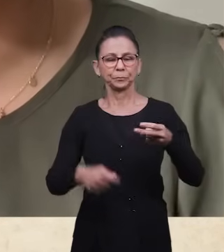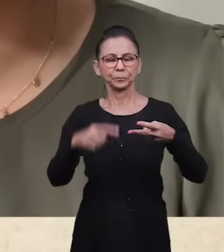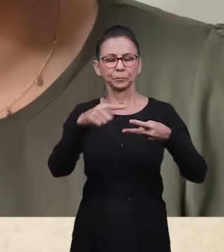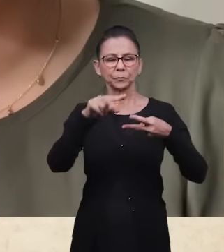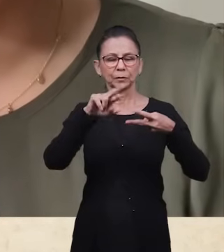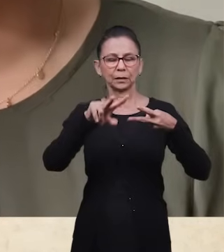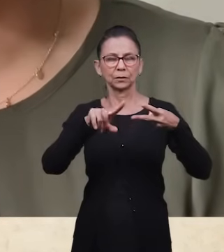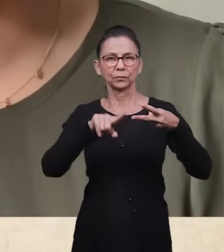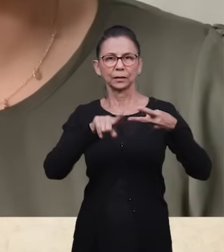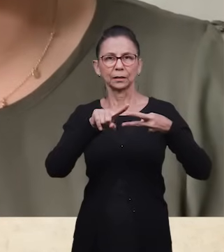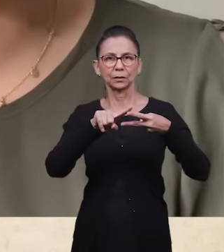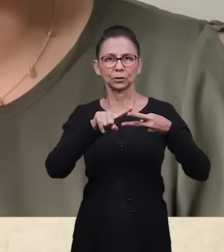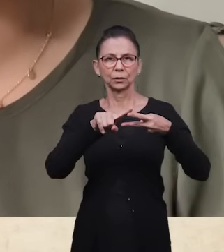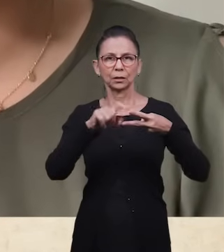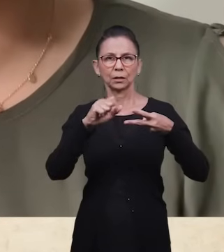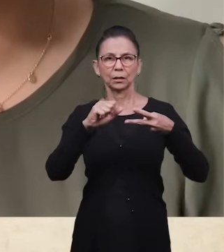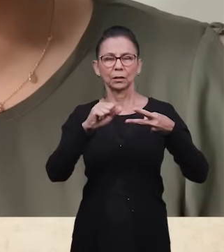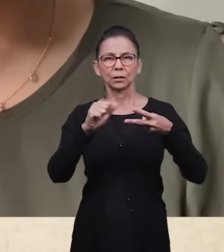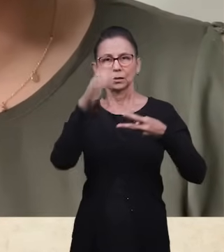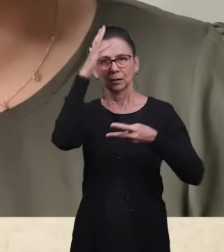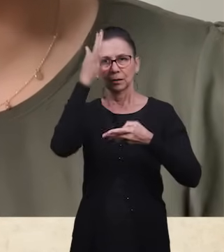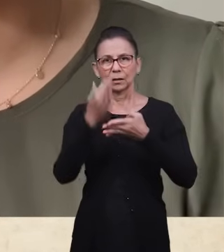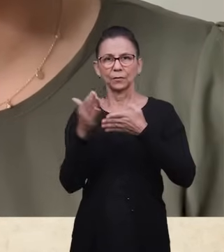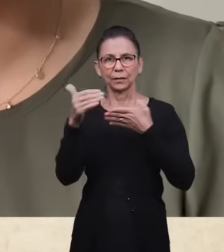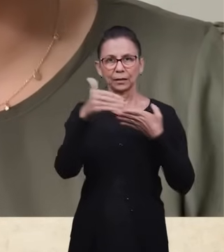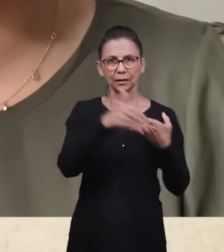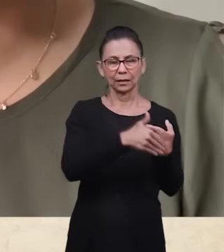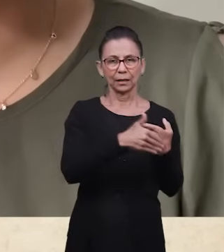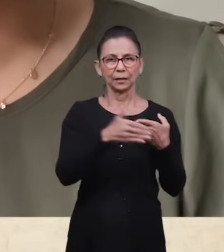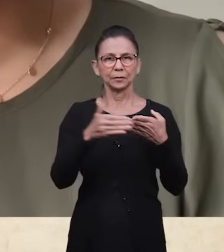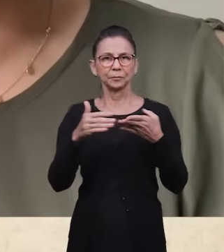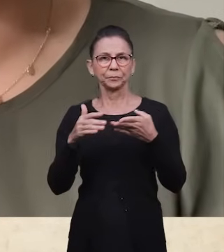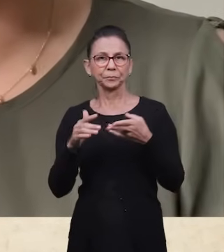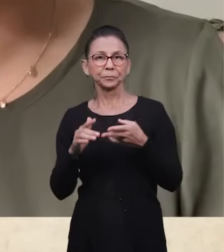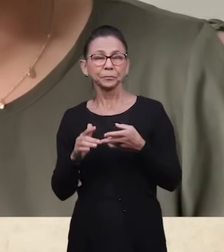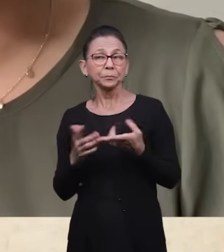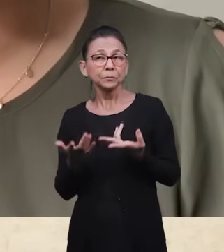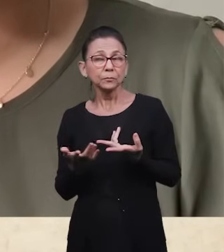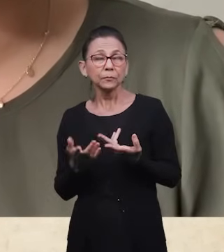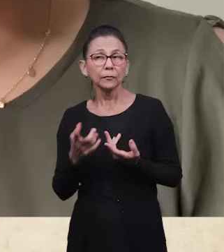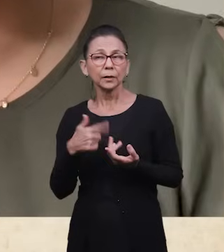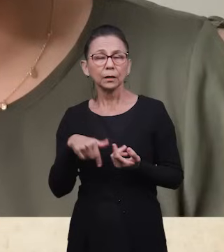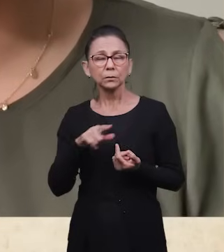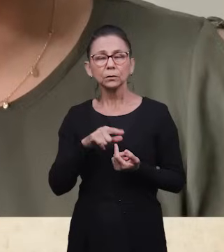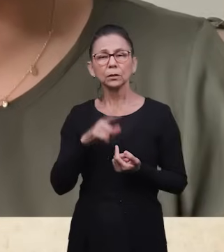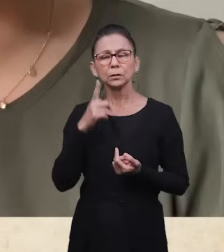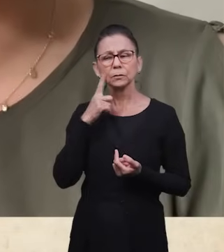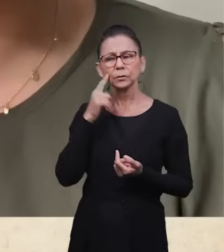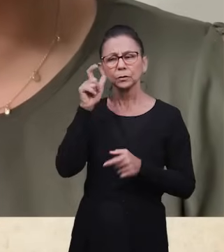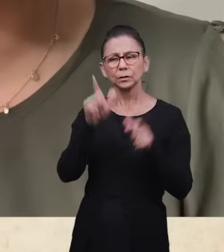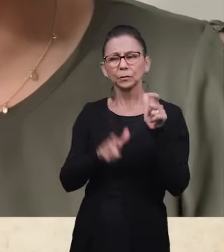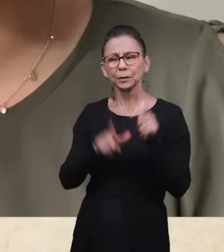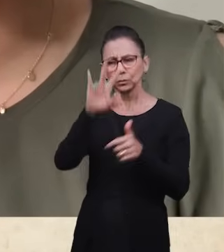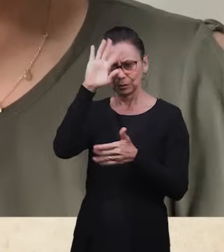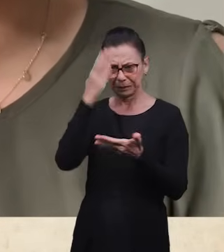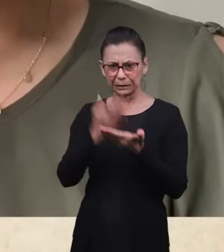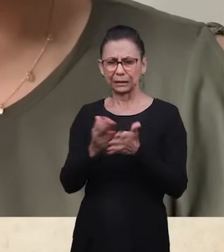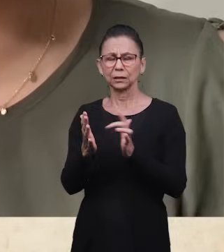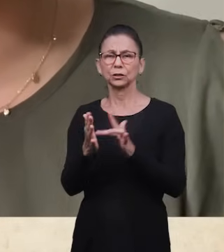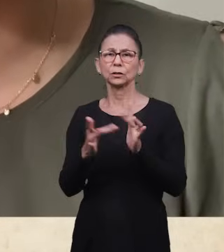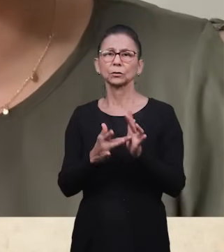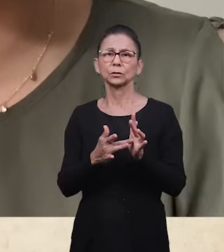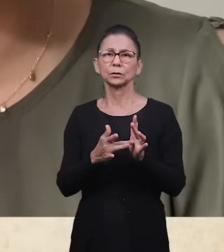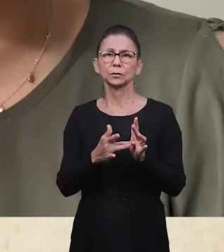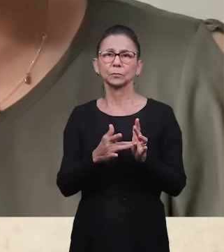e o apóstata, mas dentro do contexto da igreja nós também encontramos algumas pessoas que, embora creiam no Senhor Jesus, ainda não tiveram